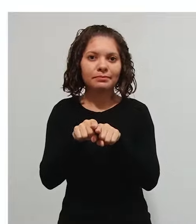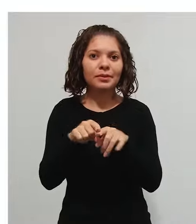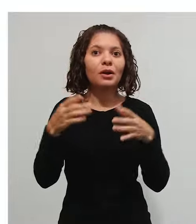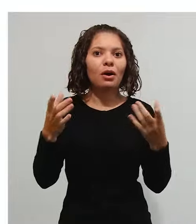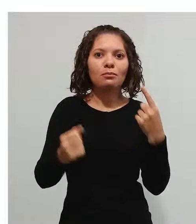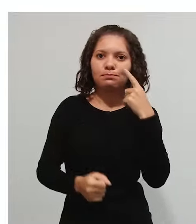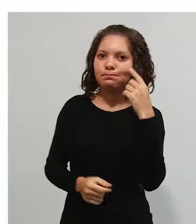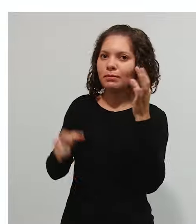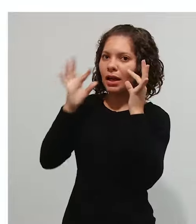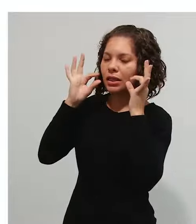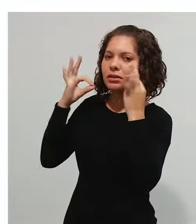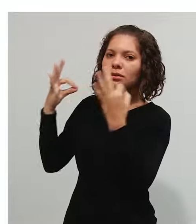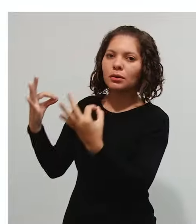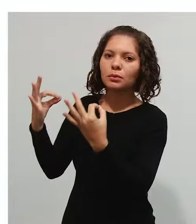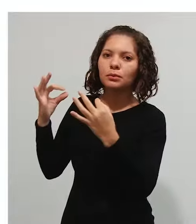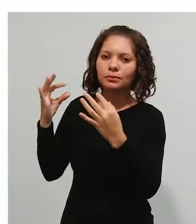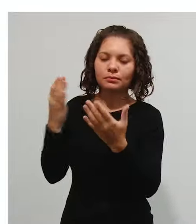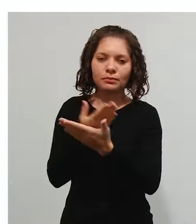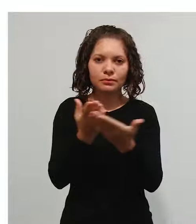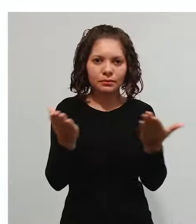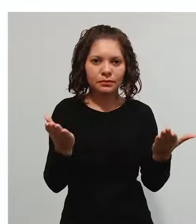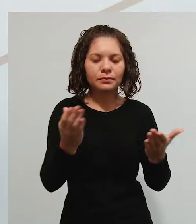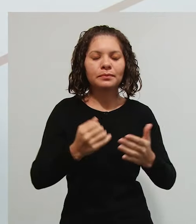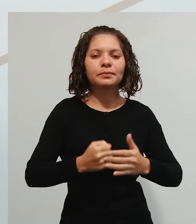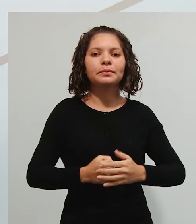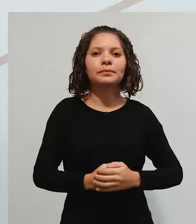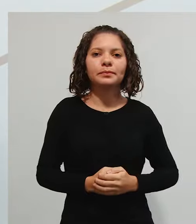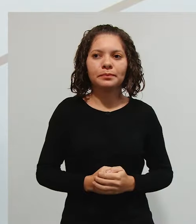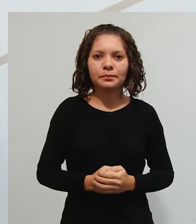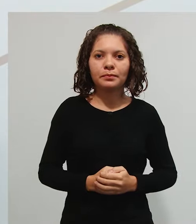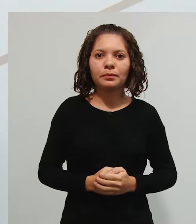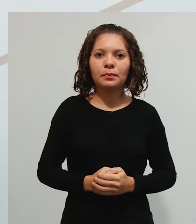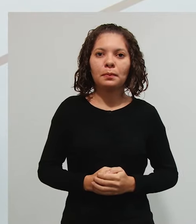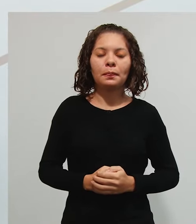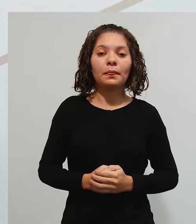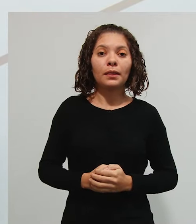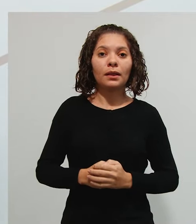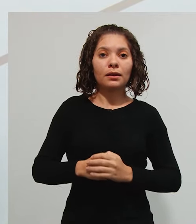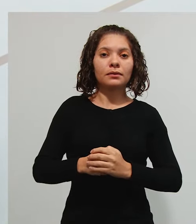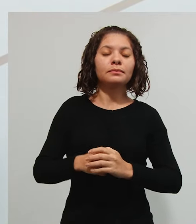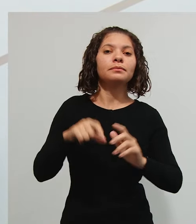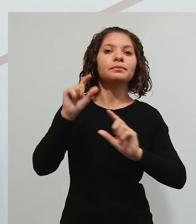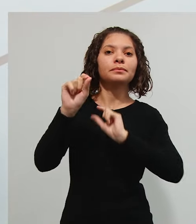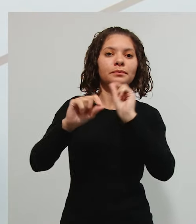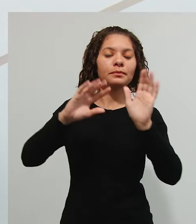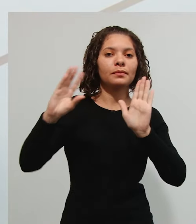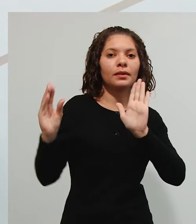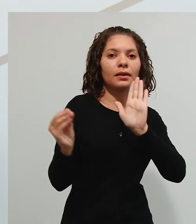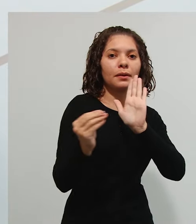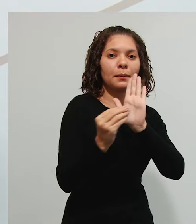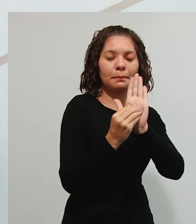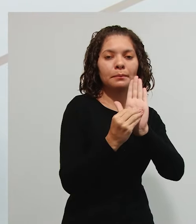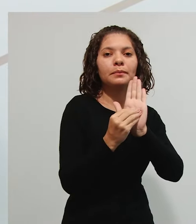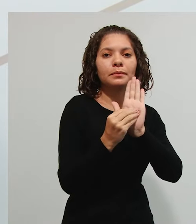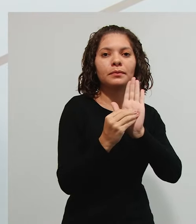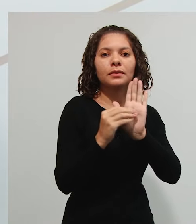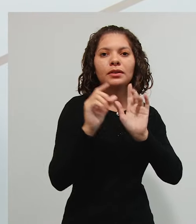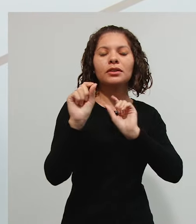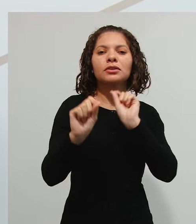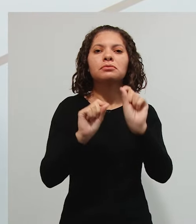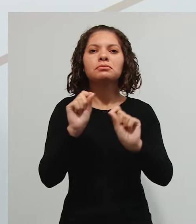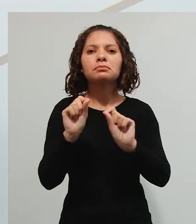vocês de vocês aliás melhor dizendo eh da emenda 132 de 2023 que emenda é